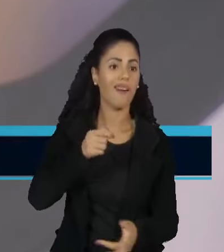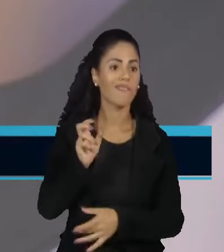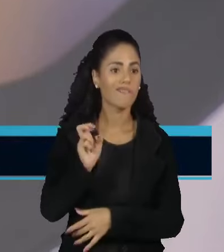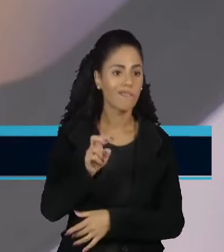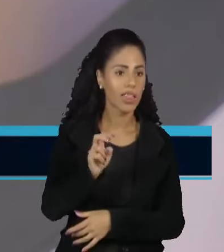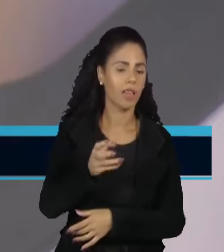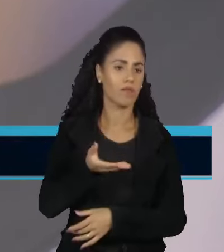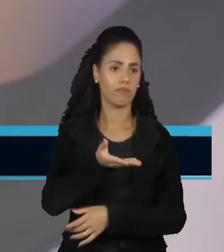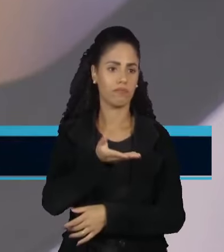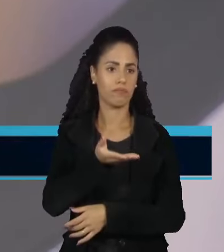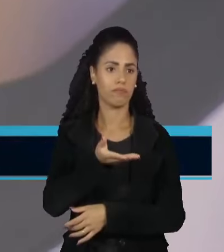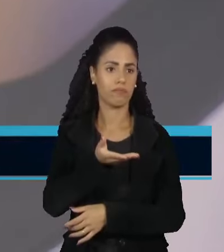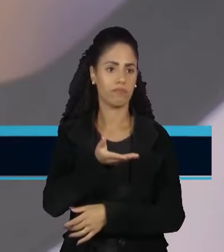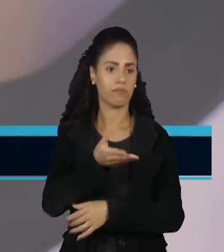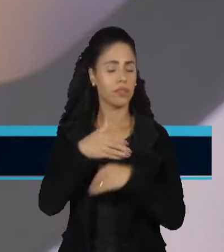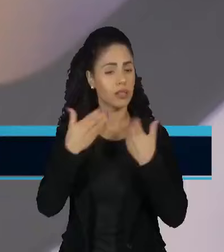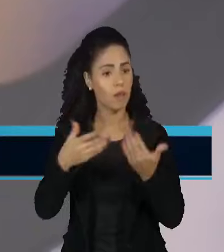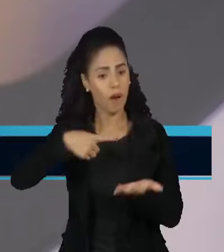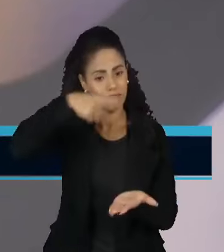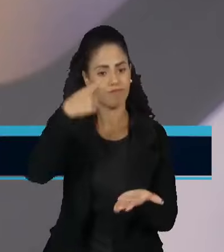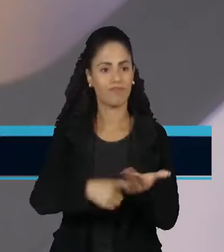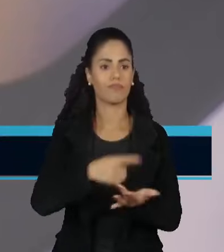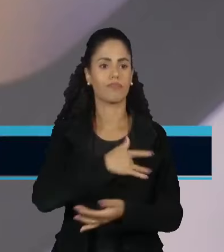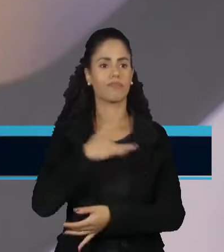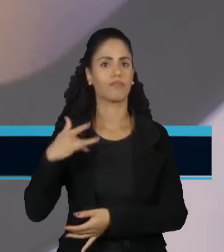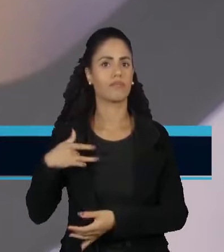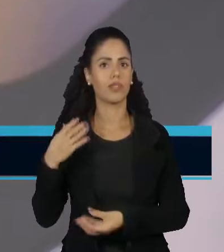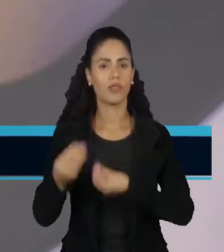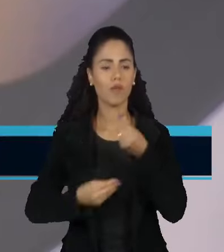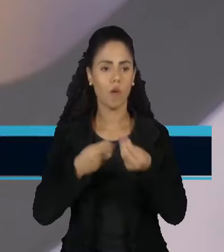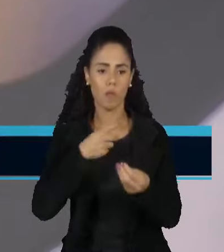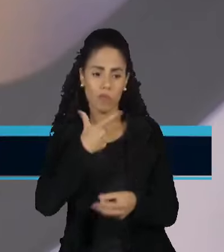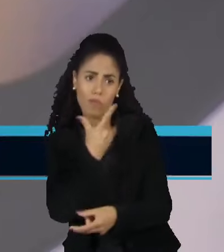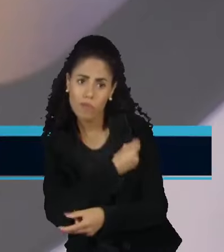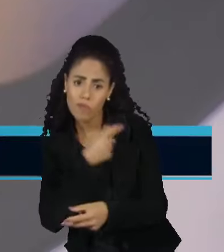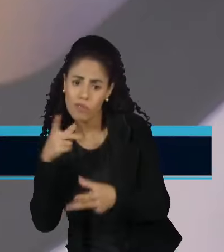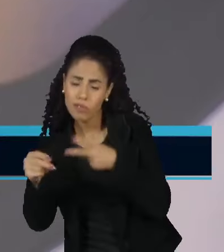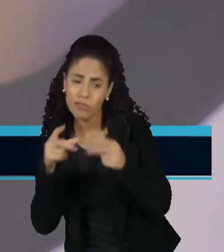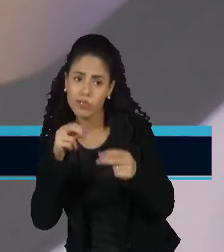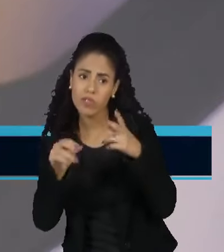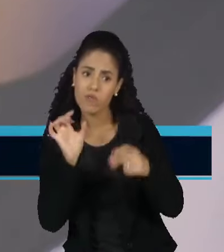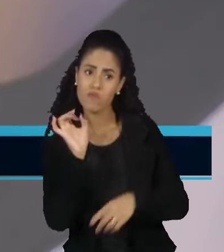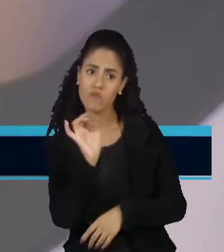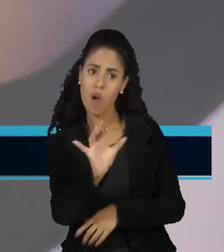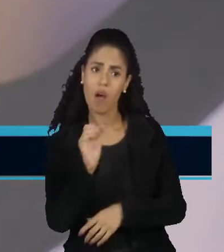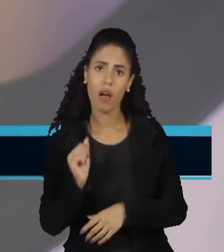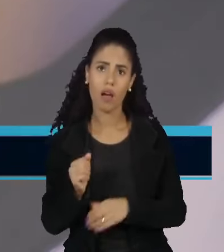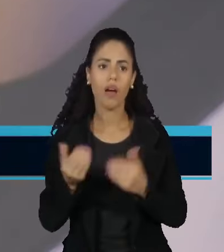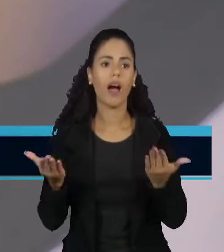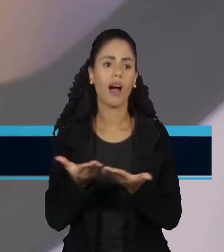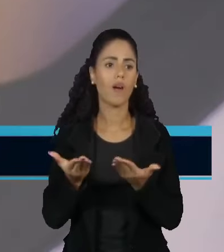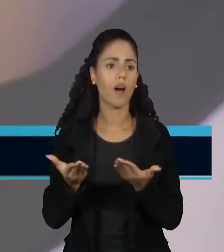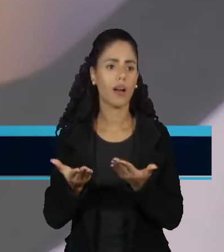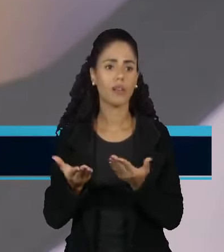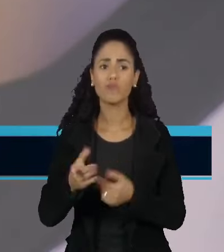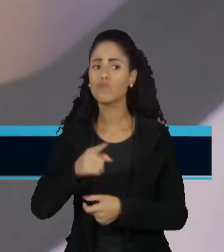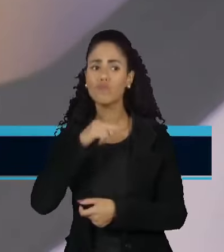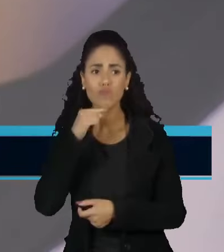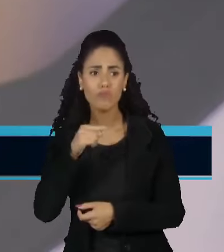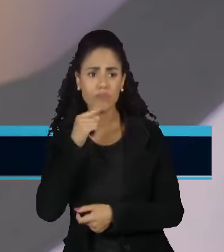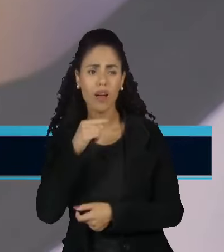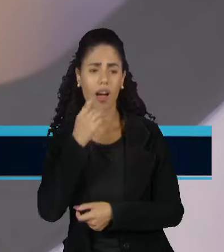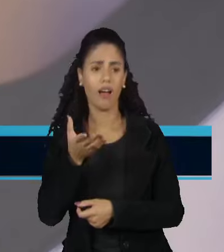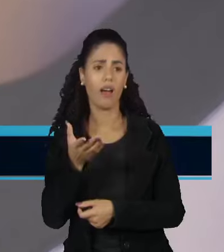novo desafio que a saúde tem. E não vai ser com vacina, porque nossa cobertura vacinal, primeiro, é insuficiente. Depois, as pessoas